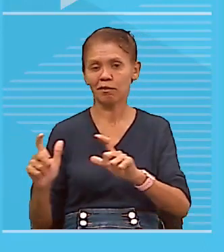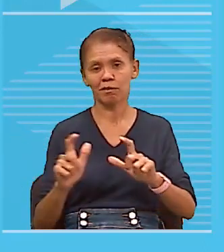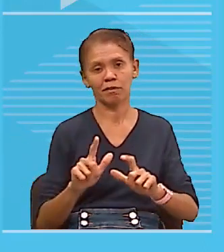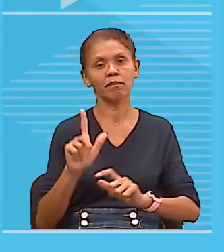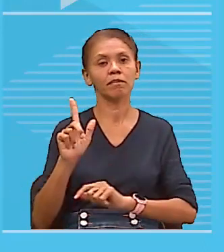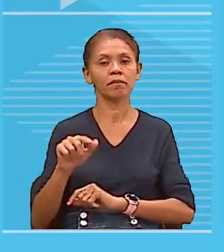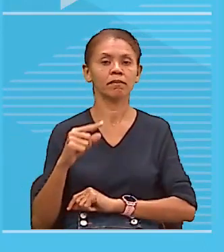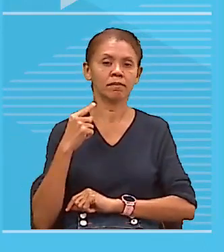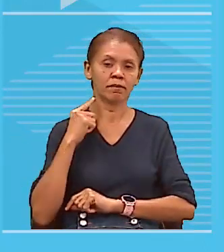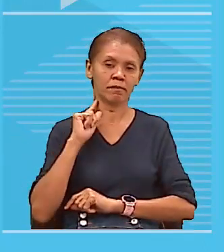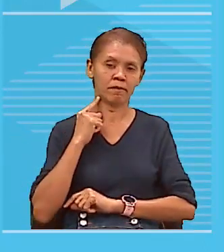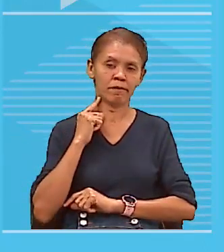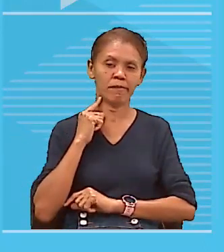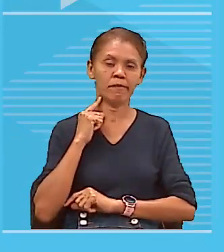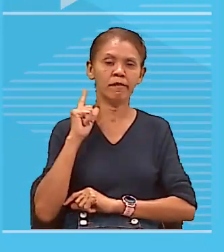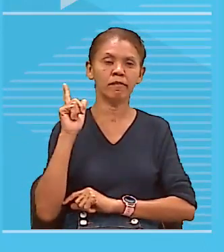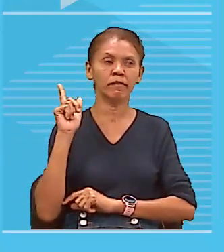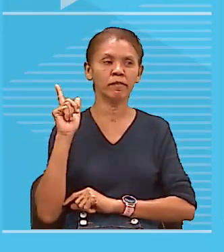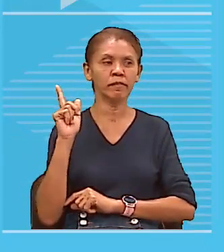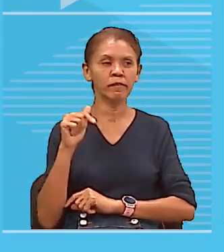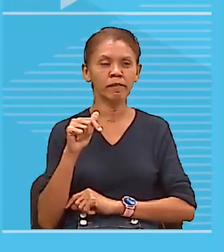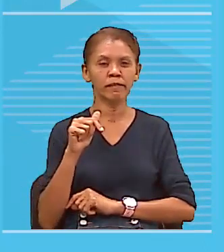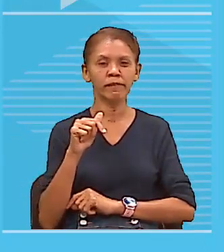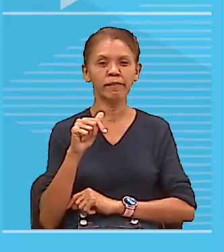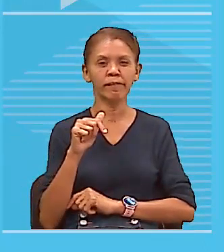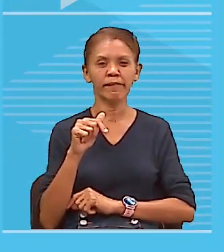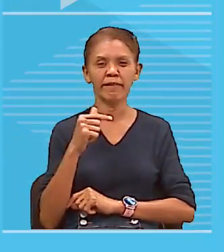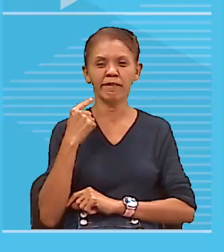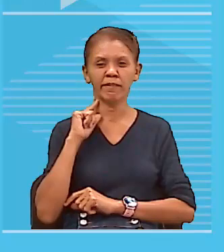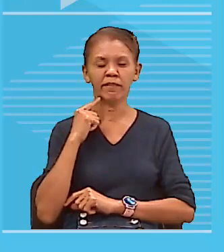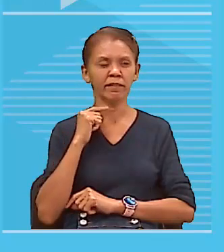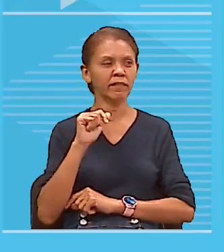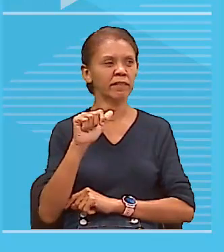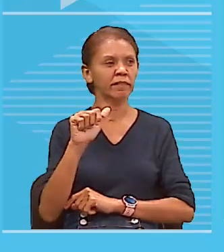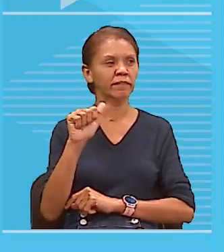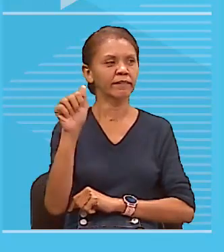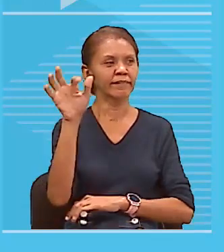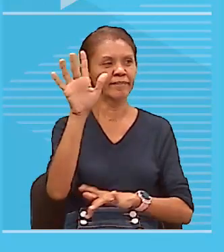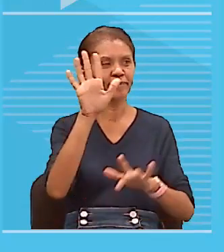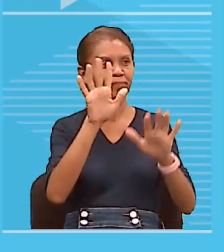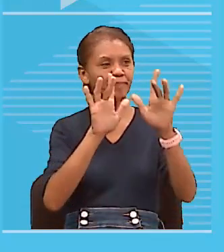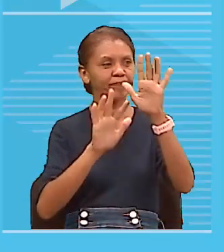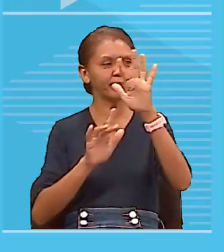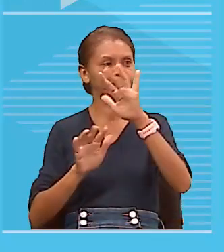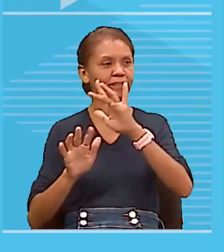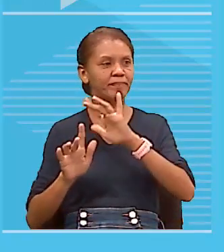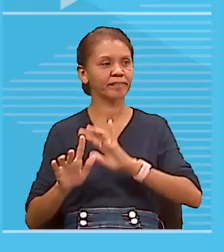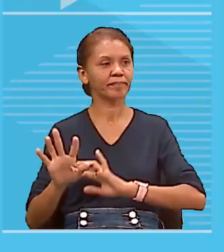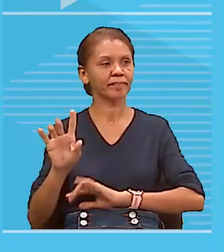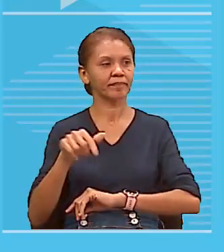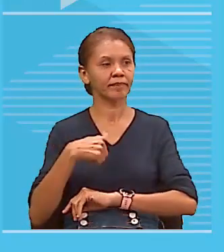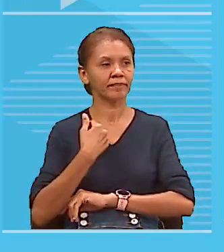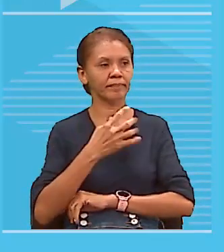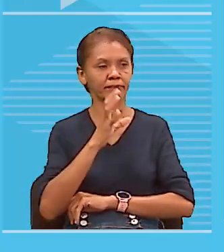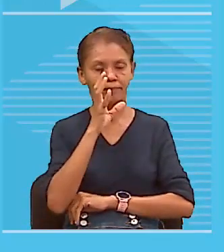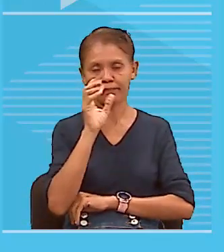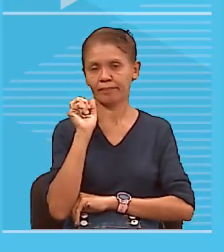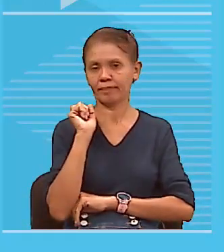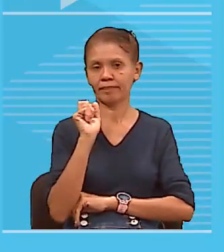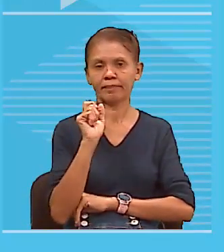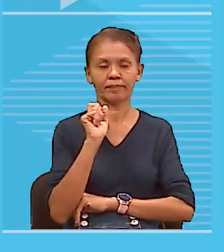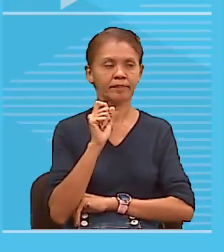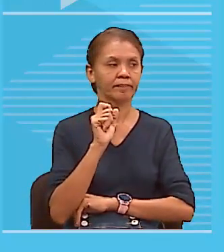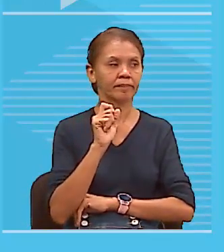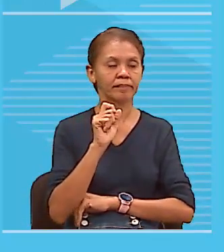poluente também e é considerado um poluente atmosférico, né? Então, aqui, a gente observa que a maioria